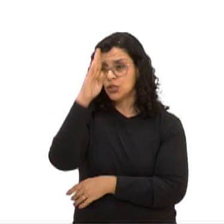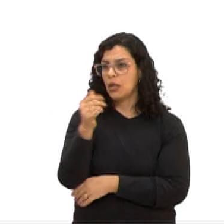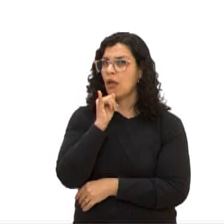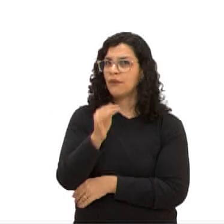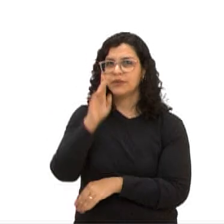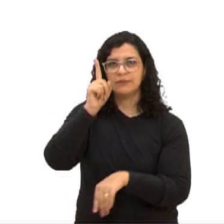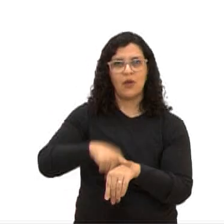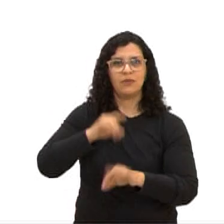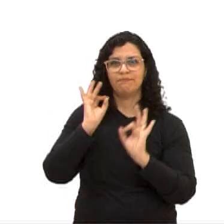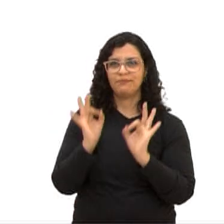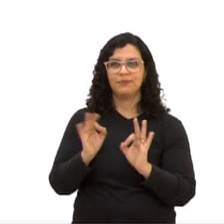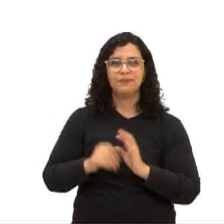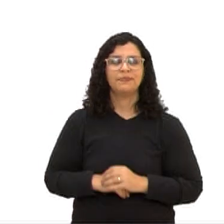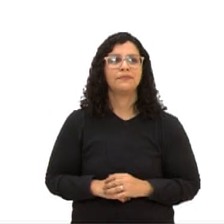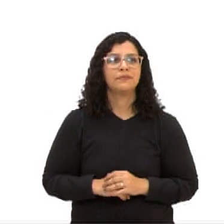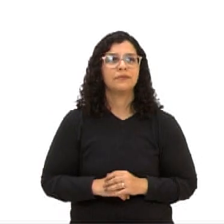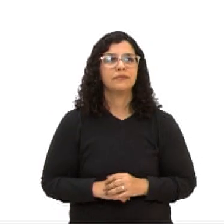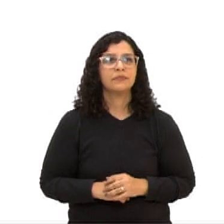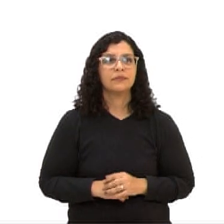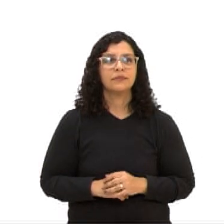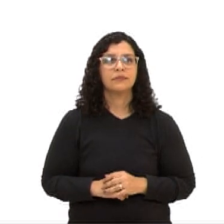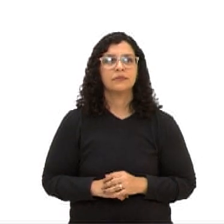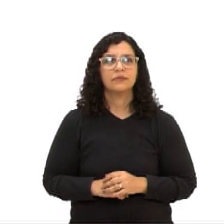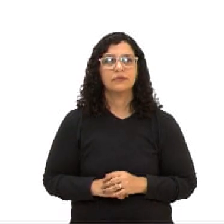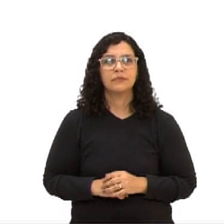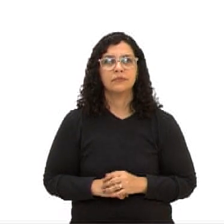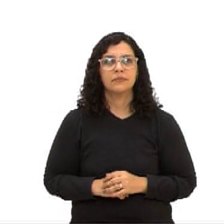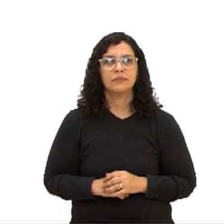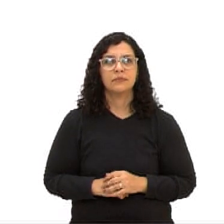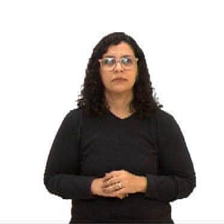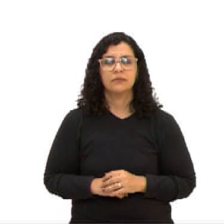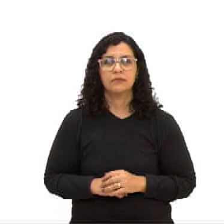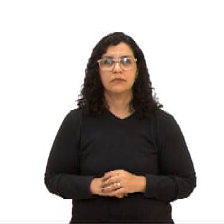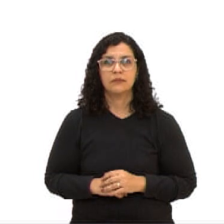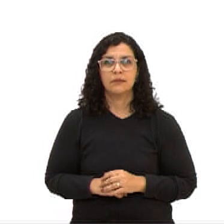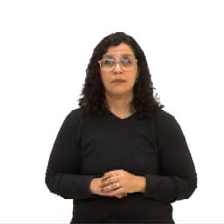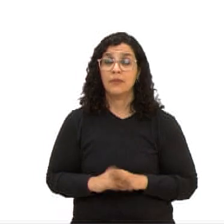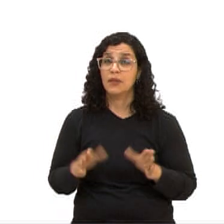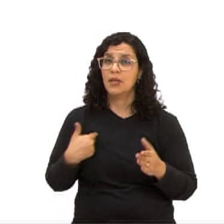dar, o recado que você quer dar. Meios de comunicação breves